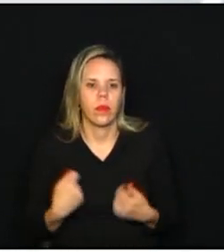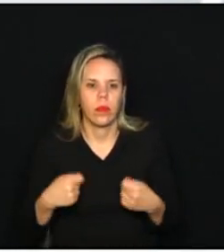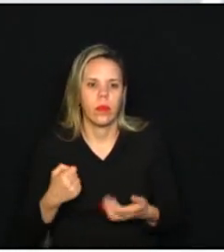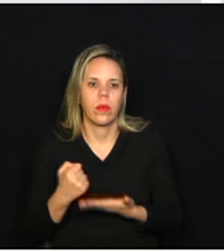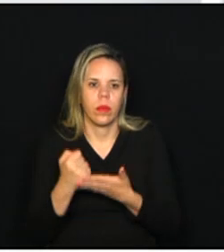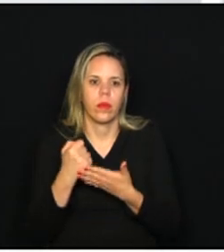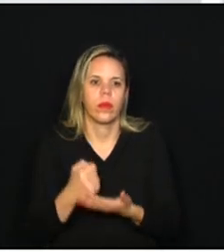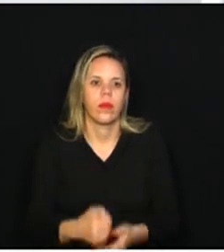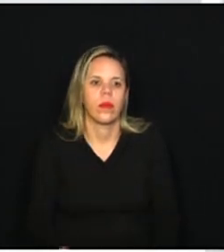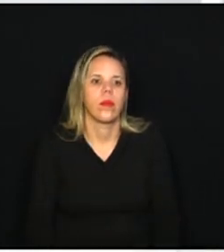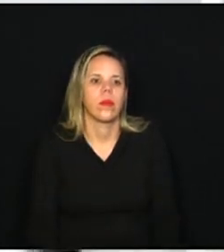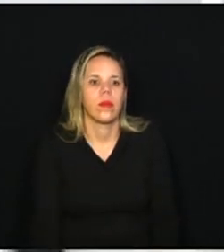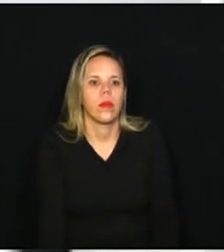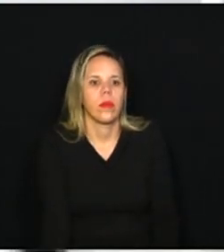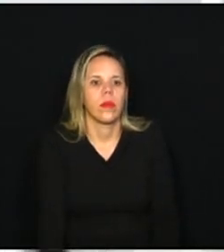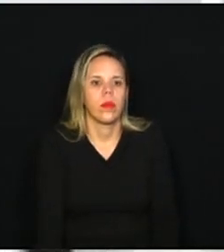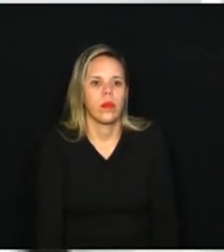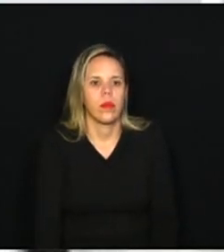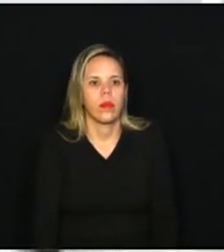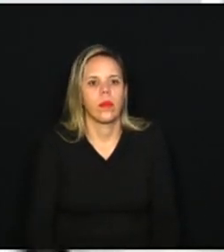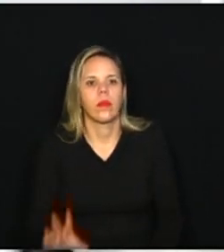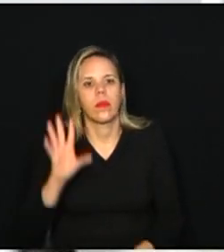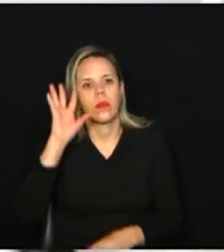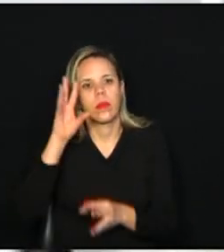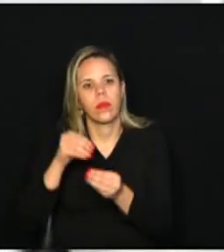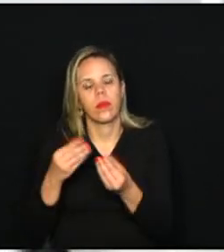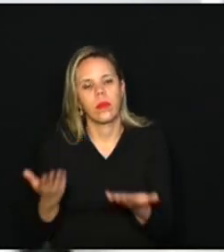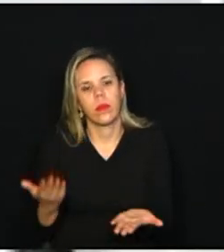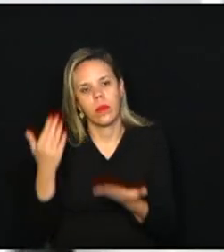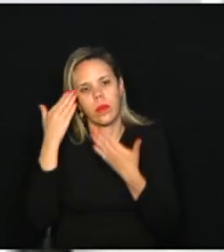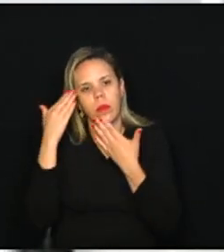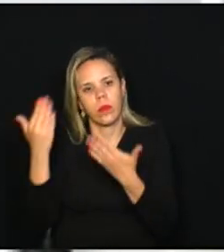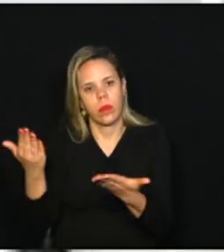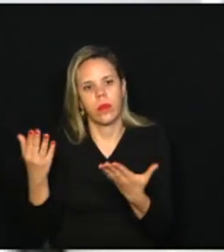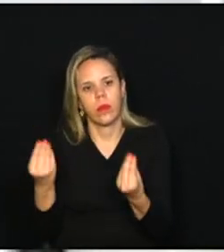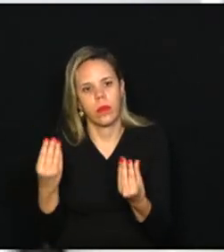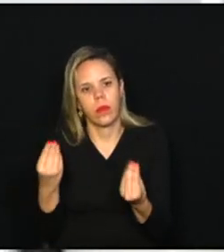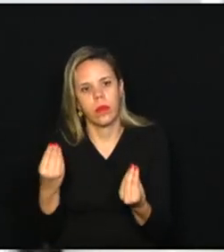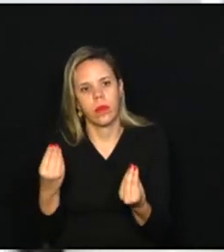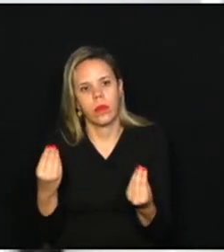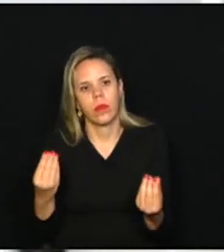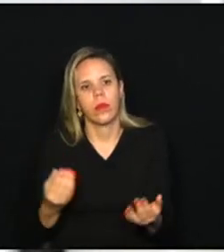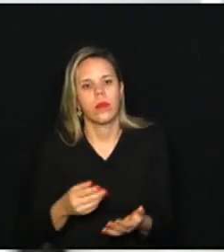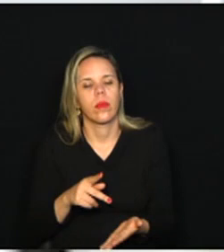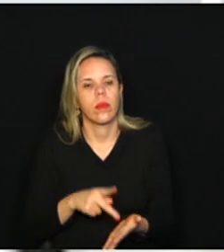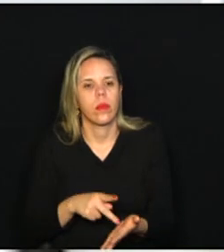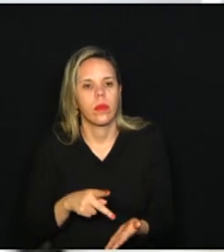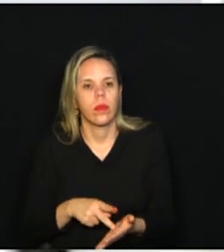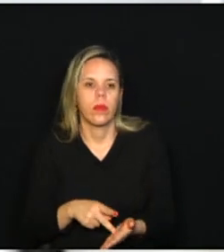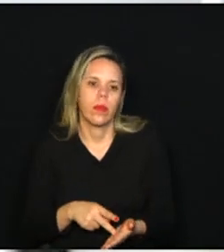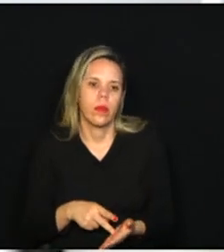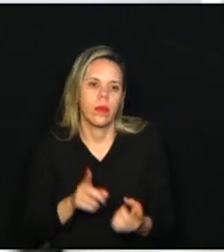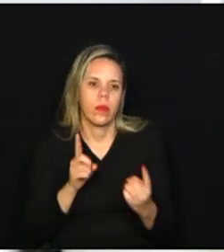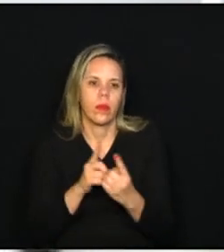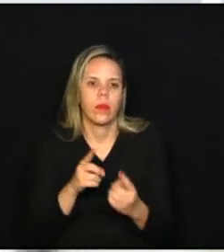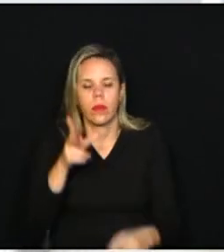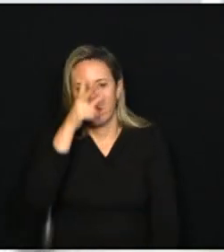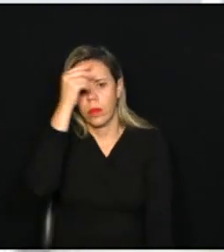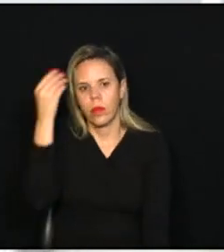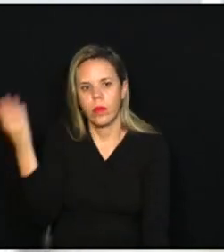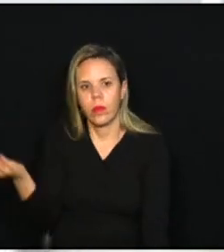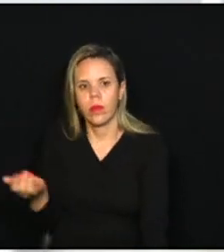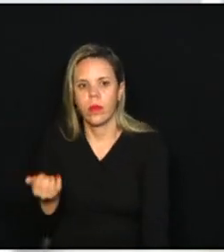ajuda mesmo. Acho que era isso, Paulo, eu te agradeço bastante. Eu, de verdade, até tive que atender o prefeito e pedir